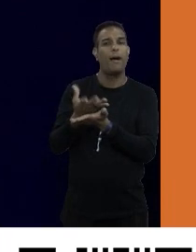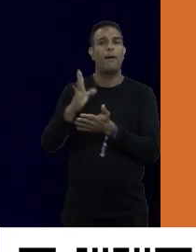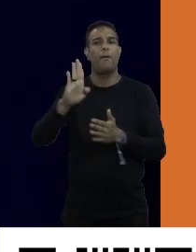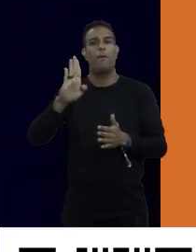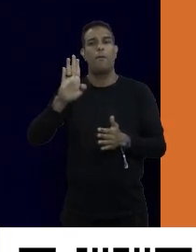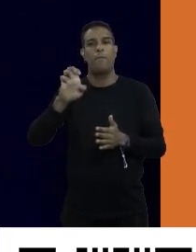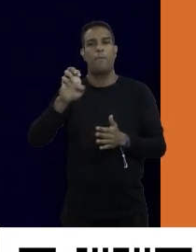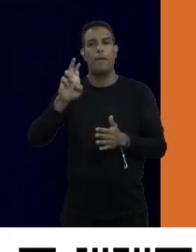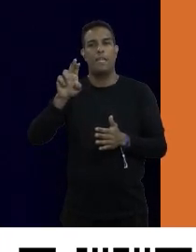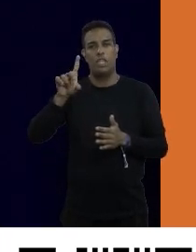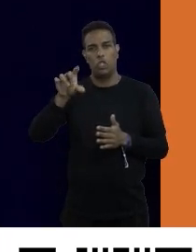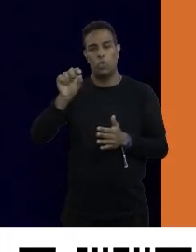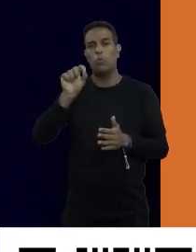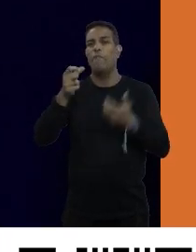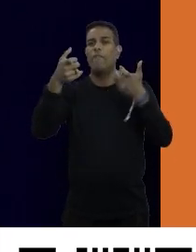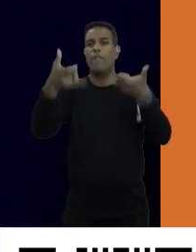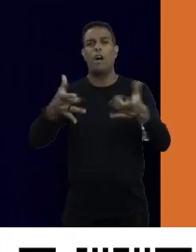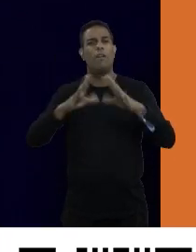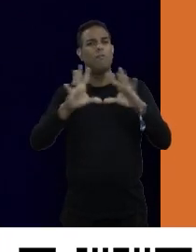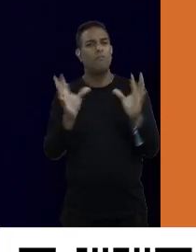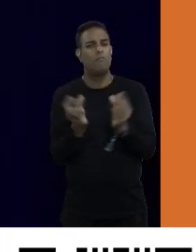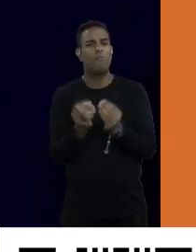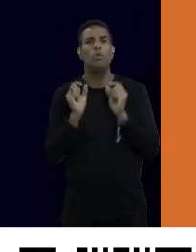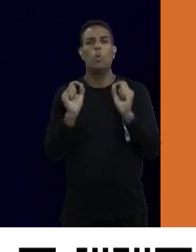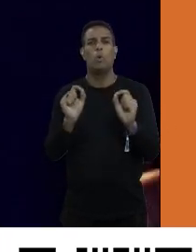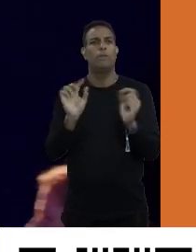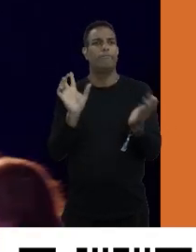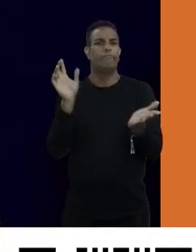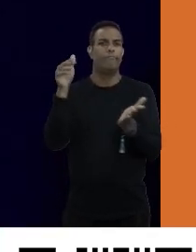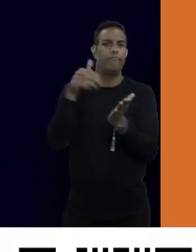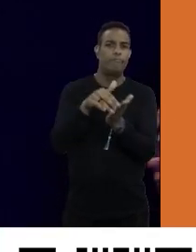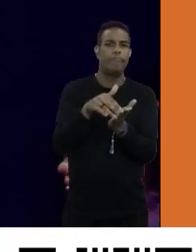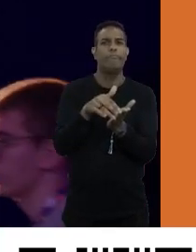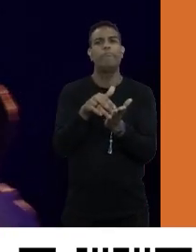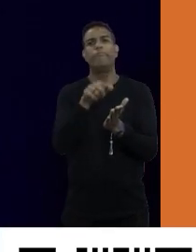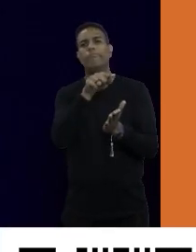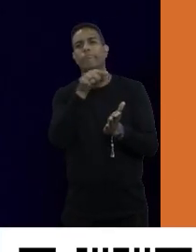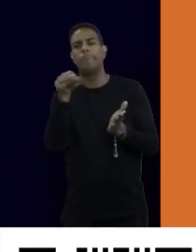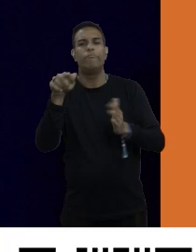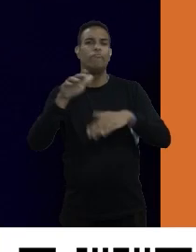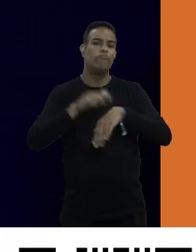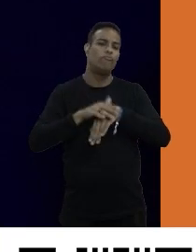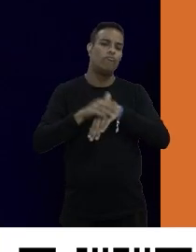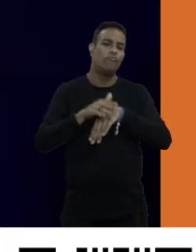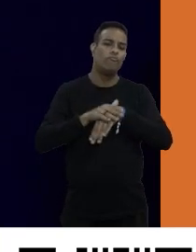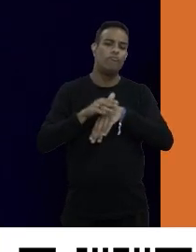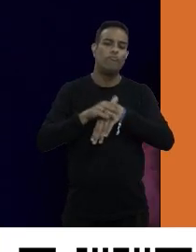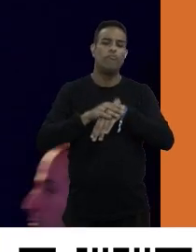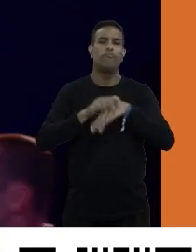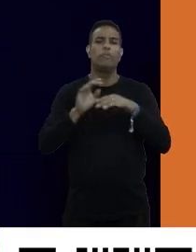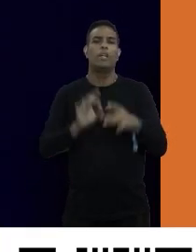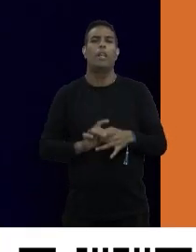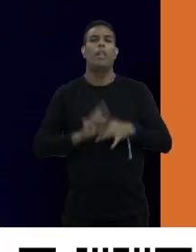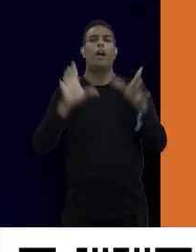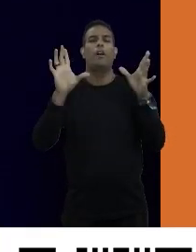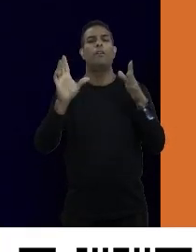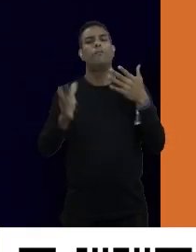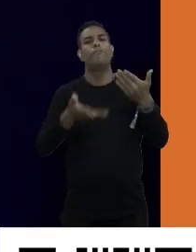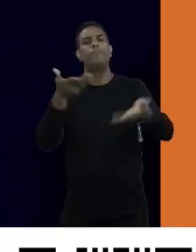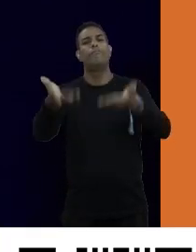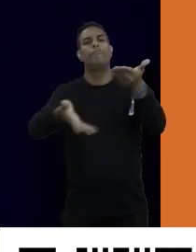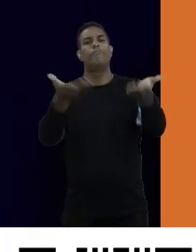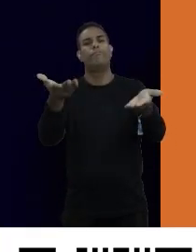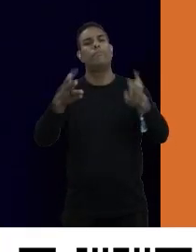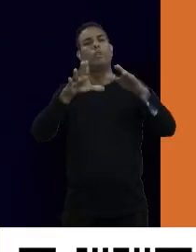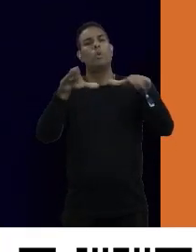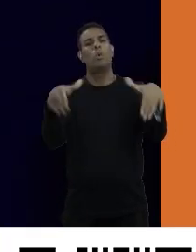o João Jota, o Bernardinho fala sobre o que você estava falando no final. Que você se dispôs a servir para o time e se